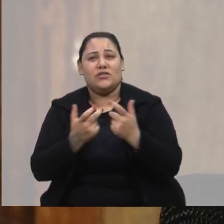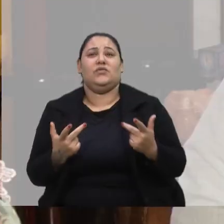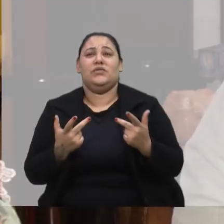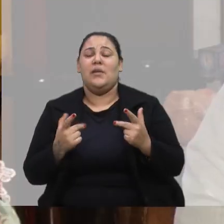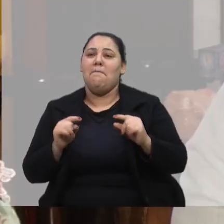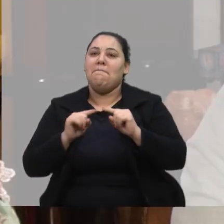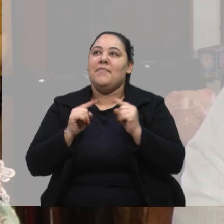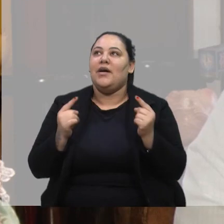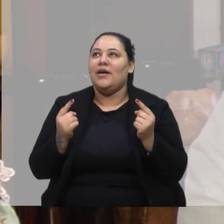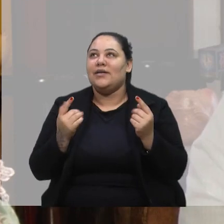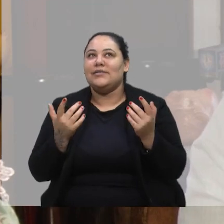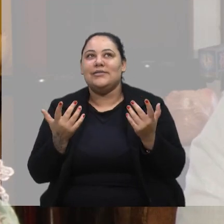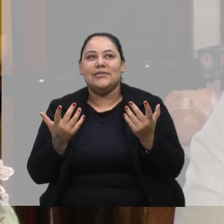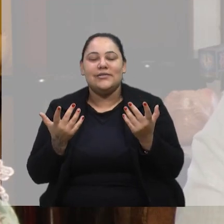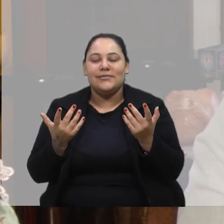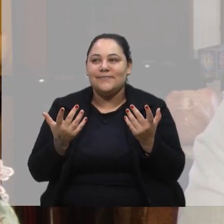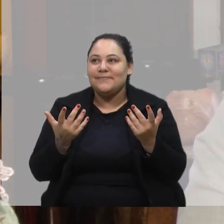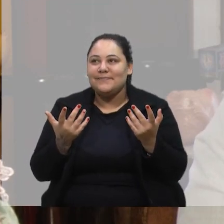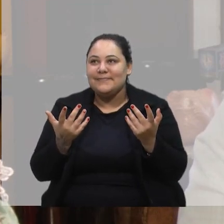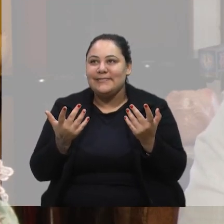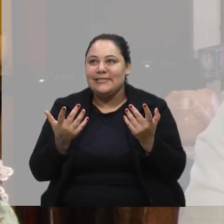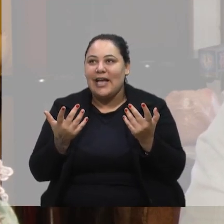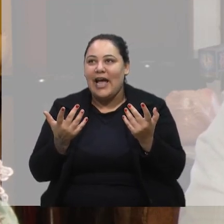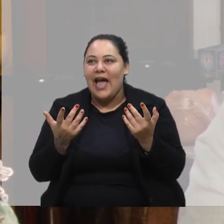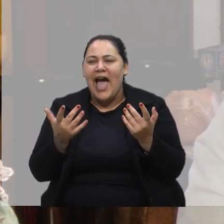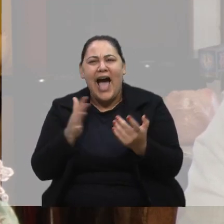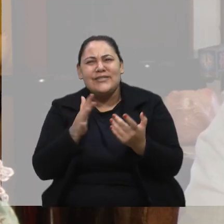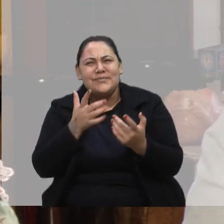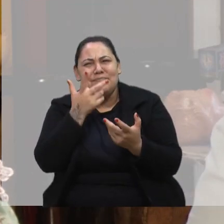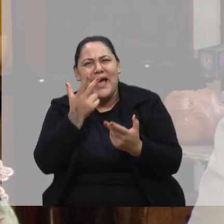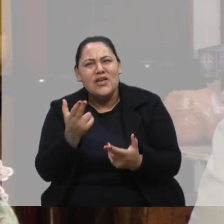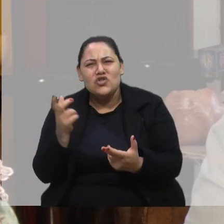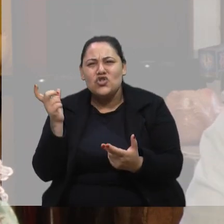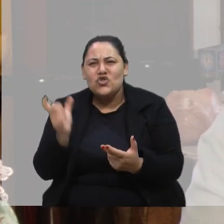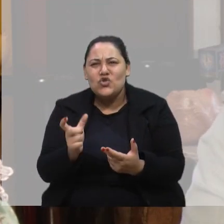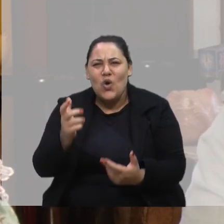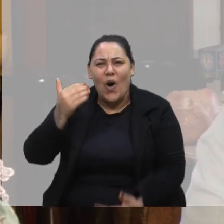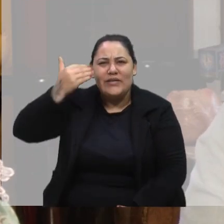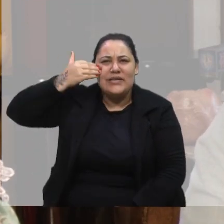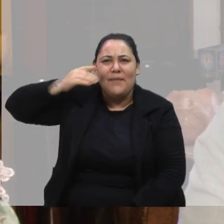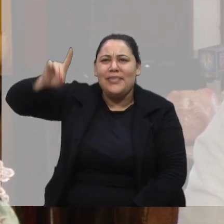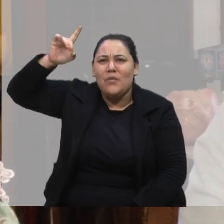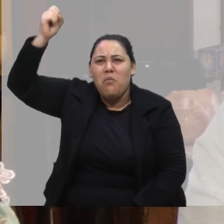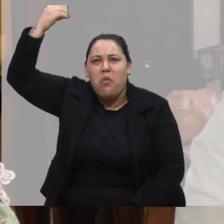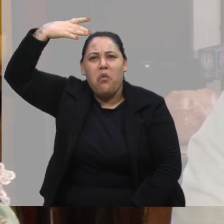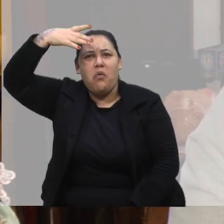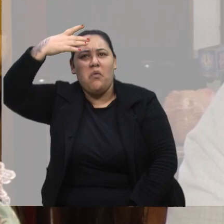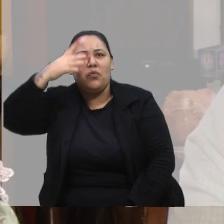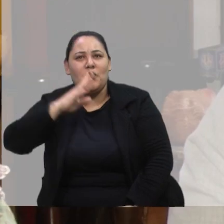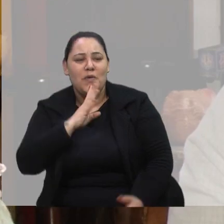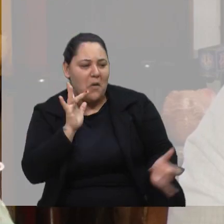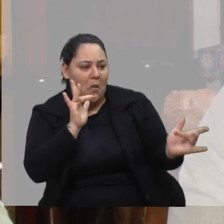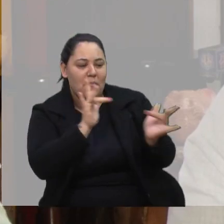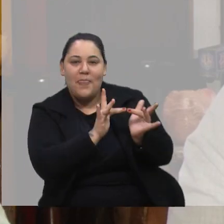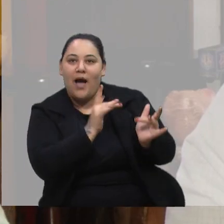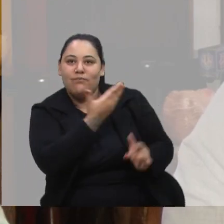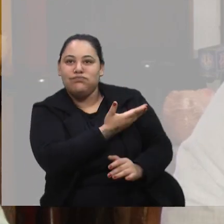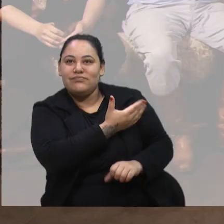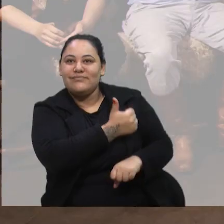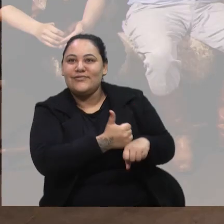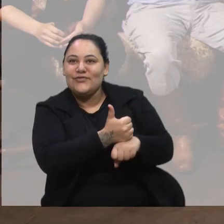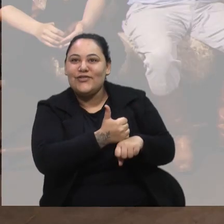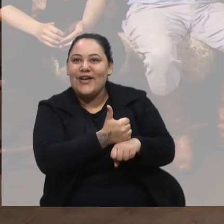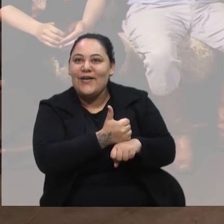vezes você simplesmente é iluminado, você está no momento certo, na hora certa de poder conhecer uma peça como essa, que